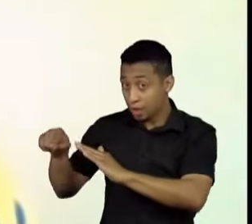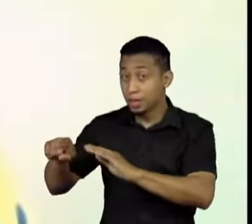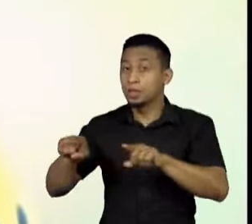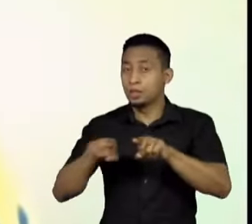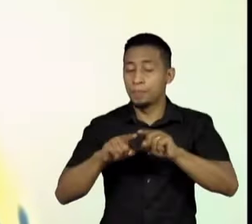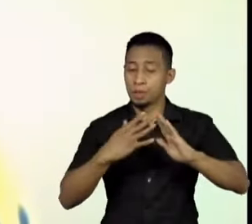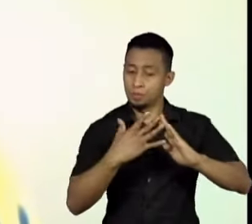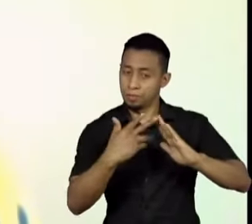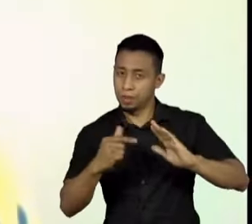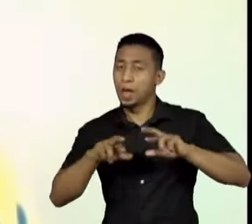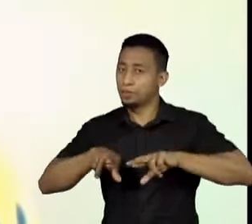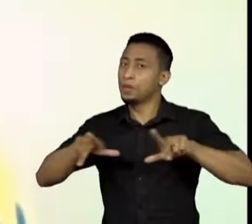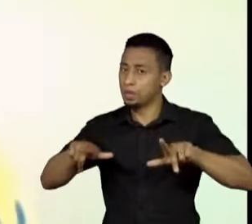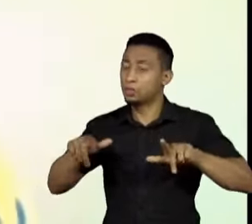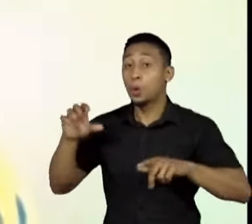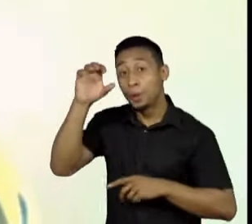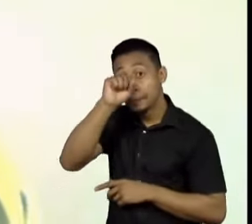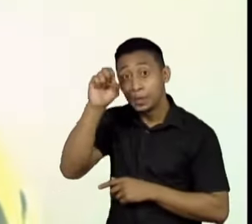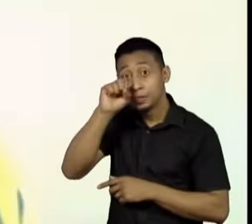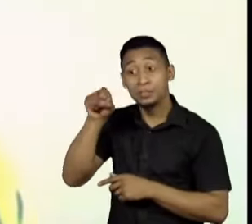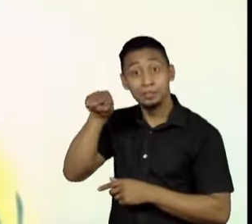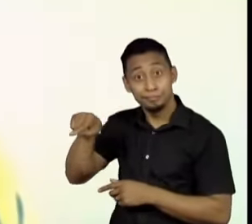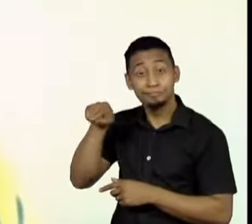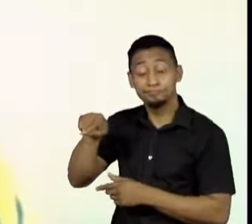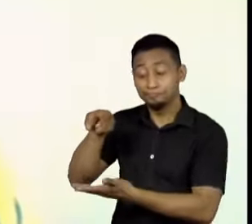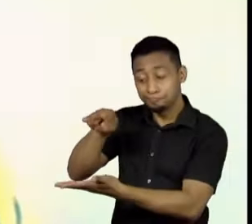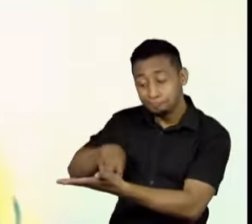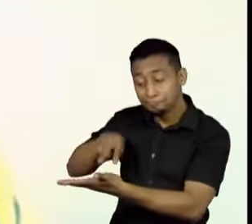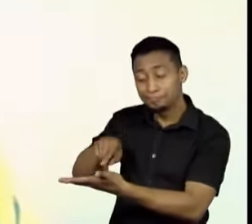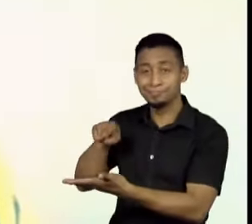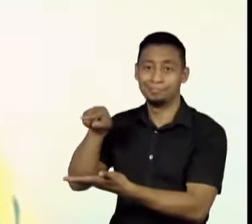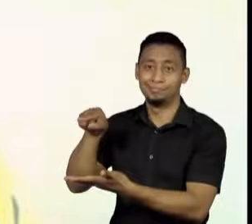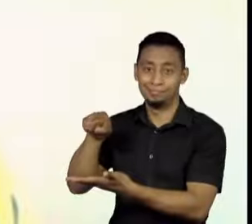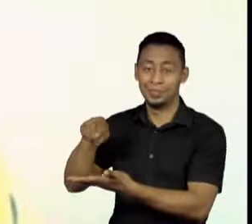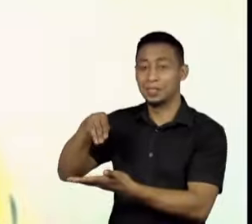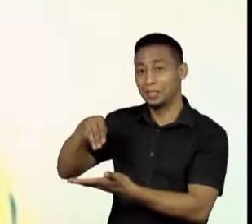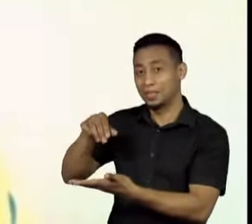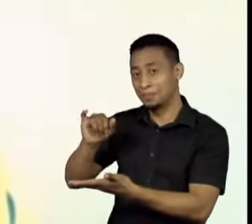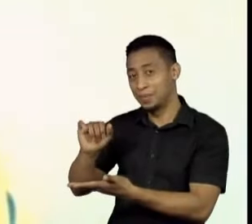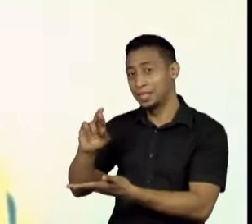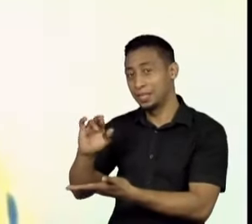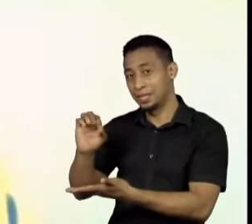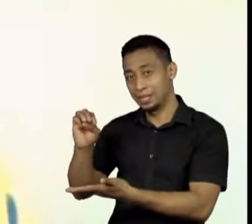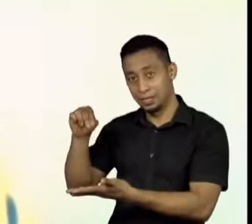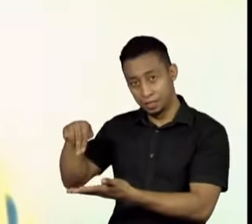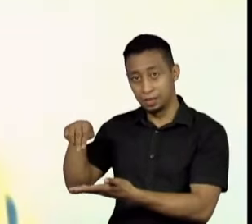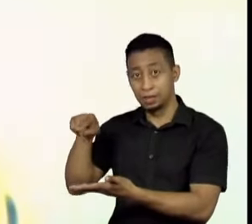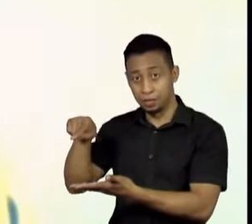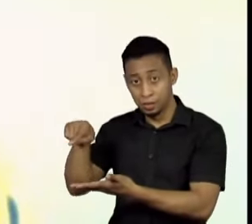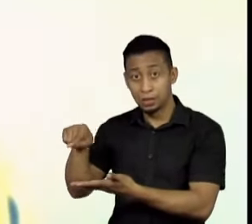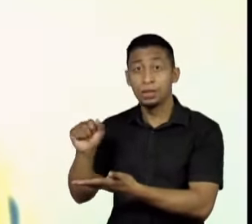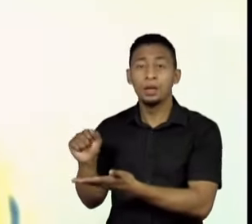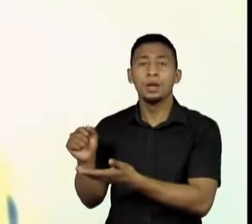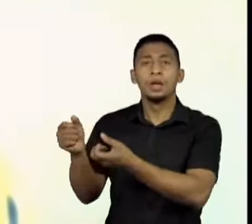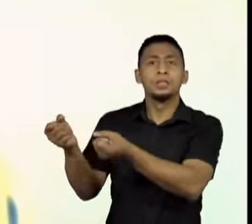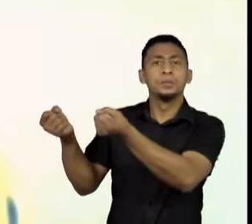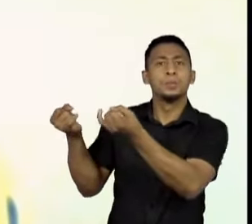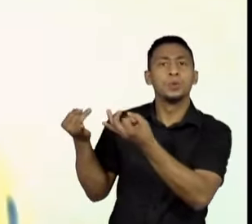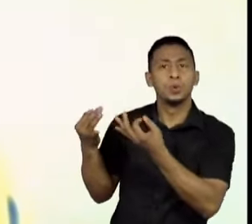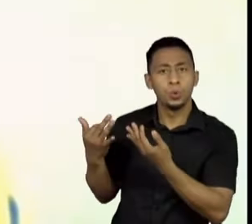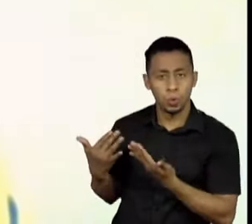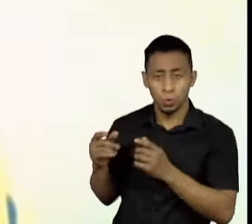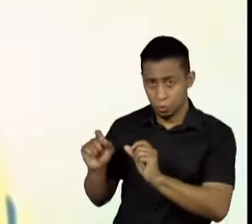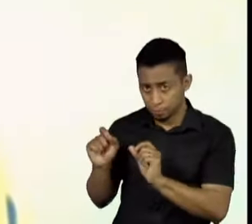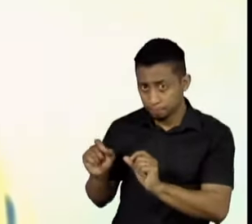a pensar com ela também, a partir de uma acusação de que nós